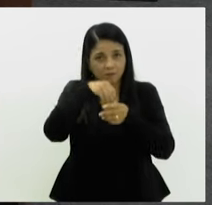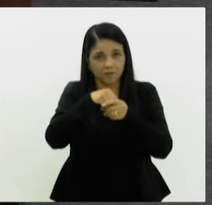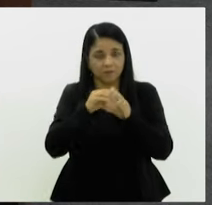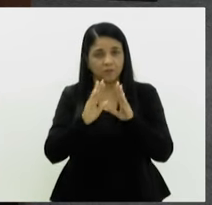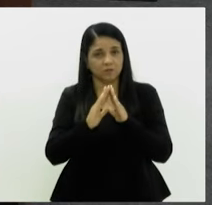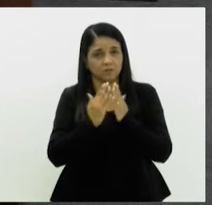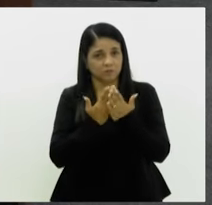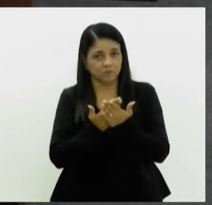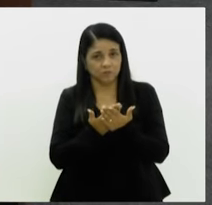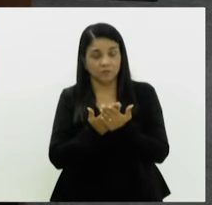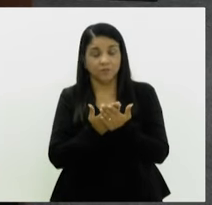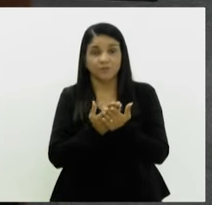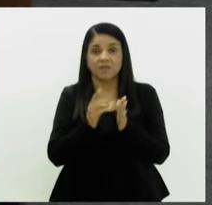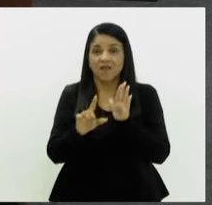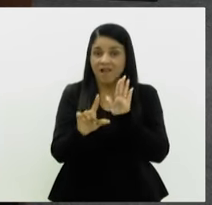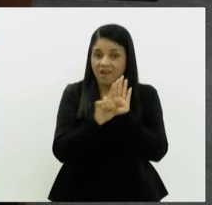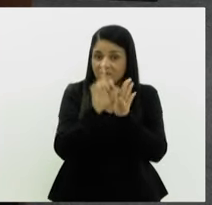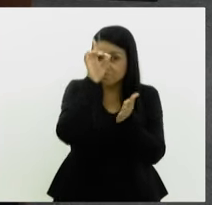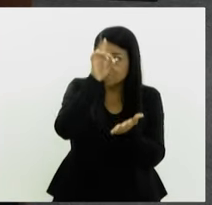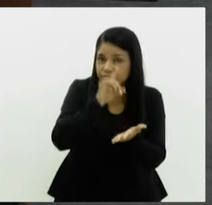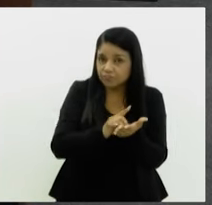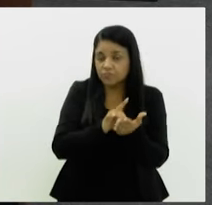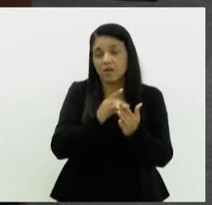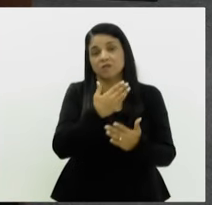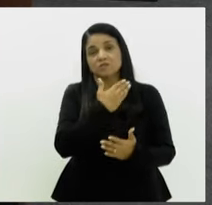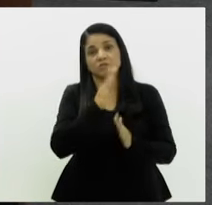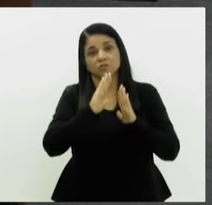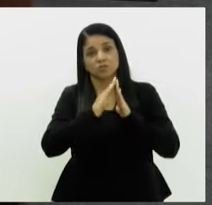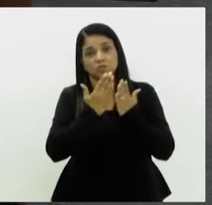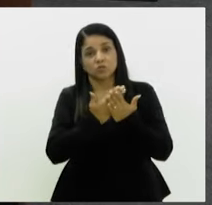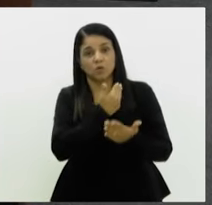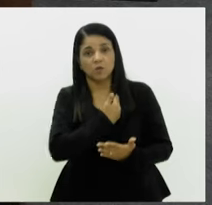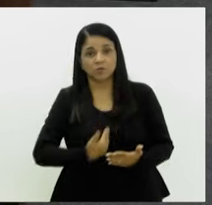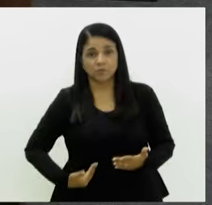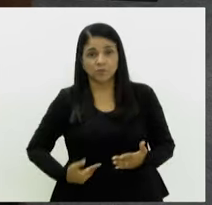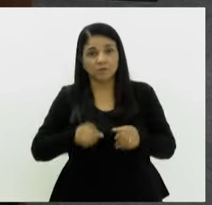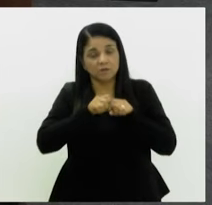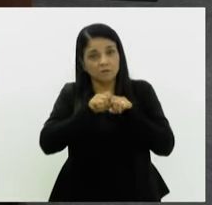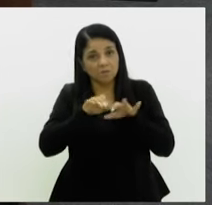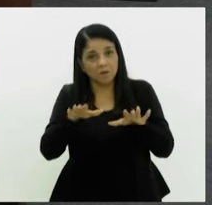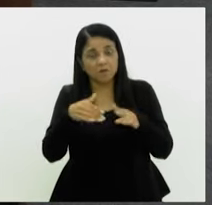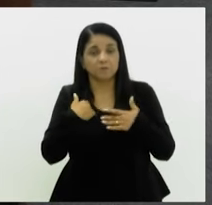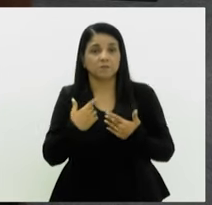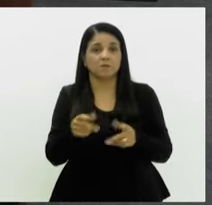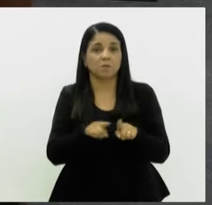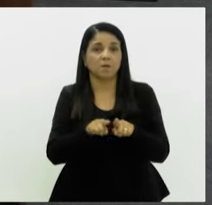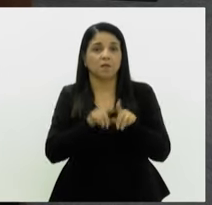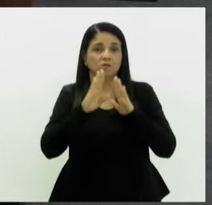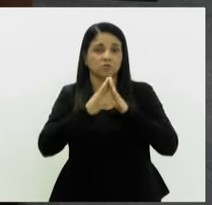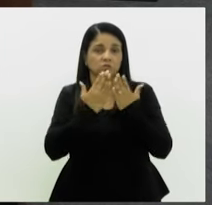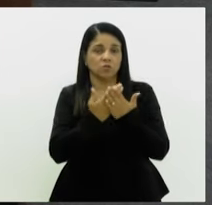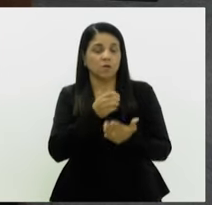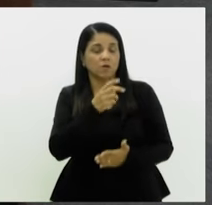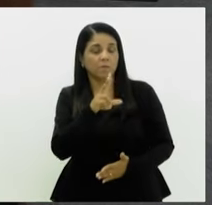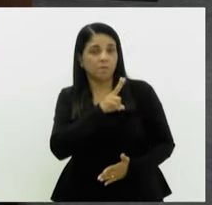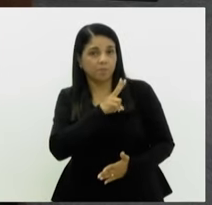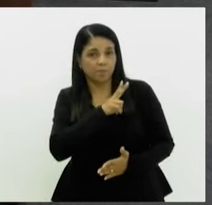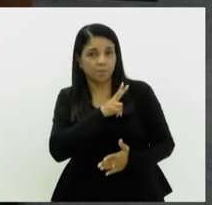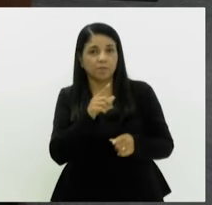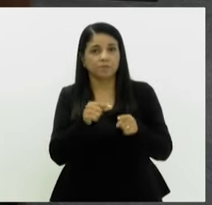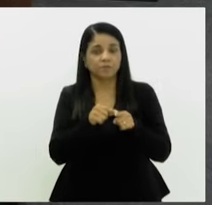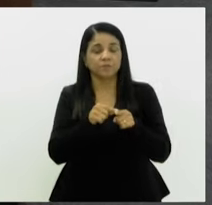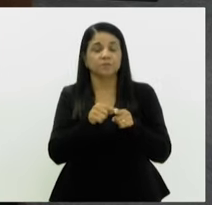lei original era nas escolas públicas, ele está ampliando para as escolas privadas, portanto, é bom o projeto, amplia o